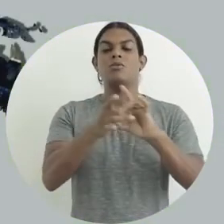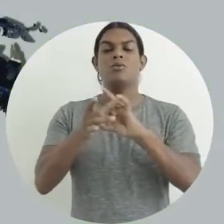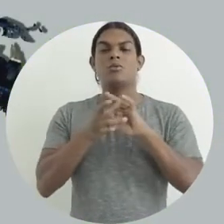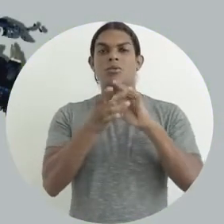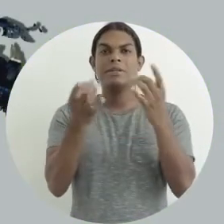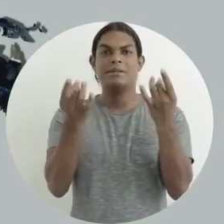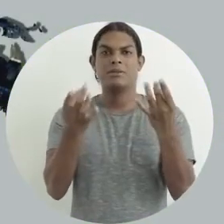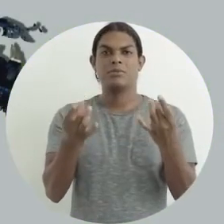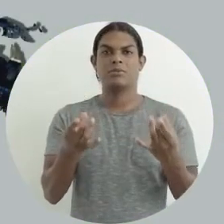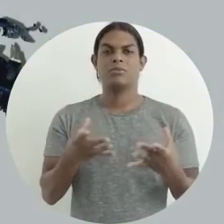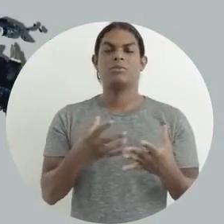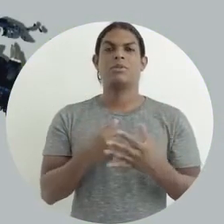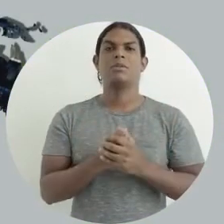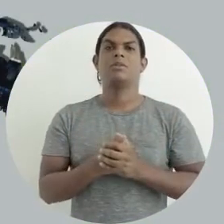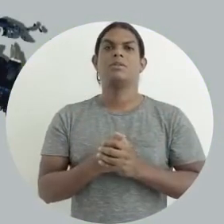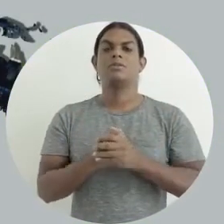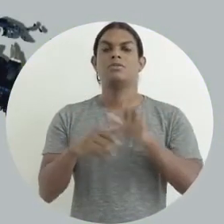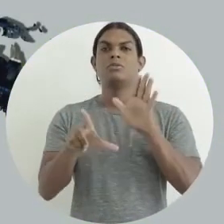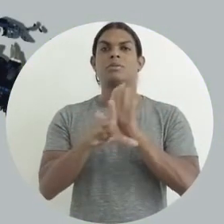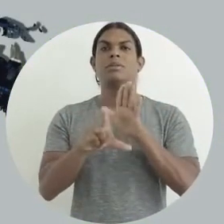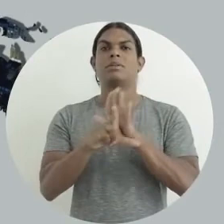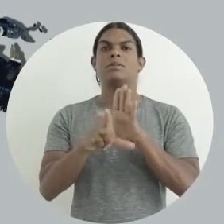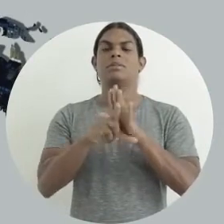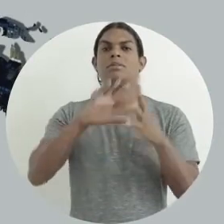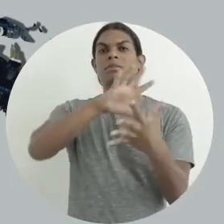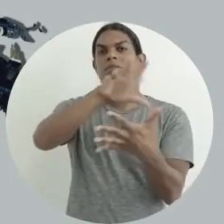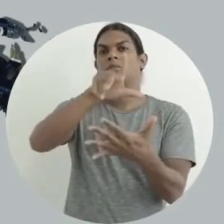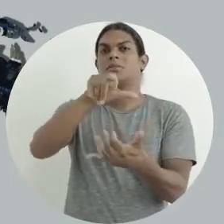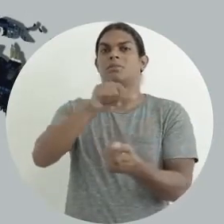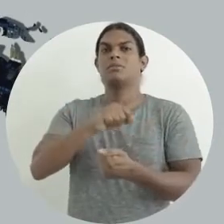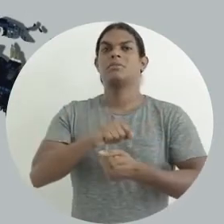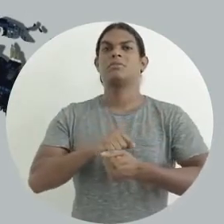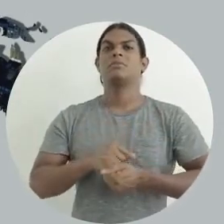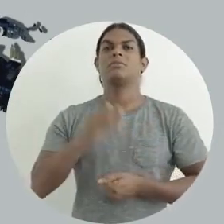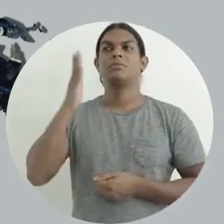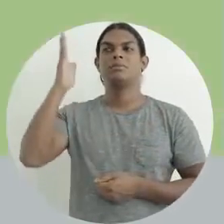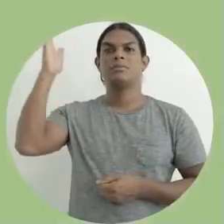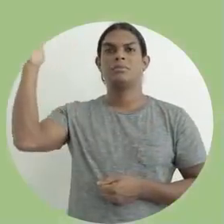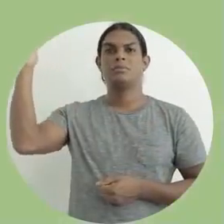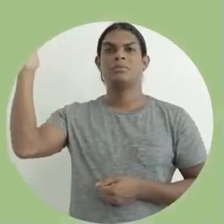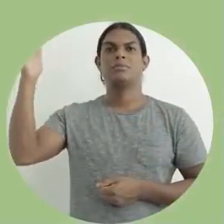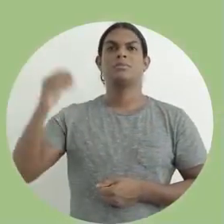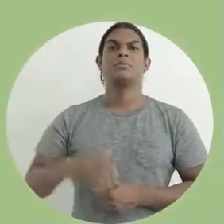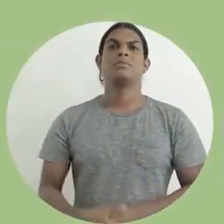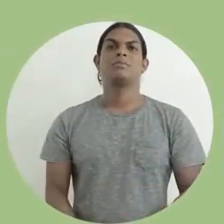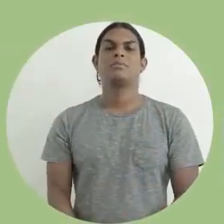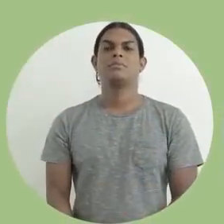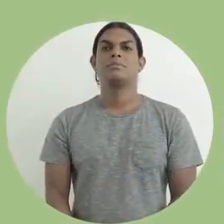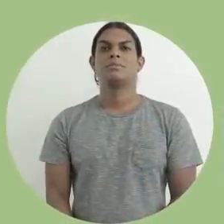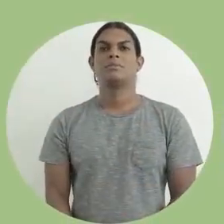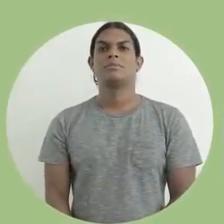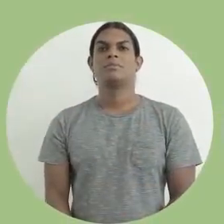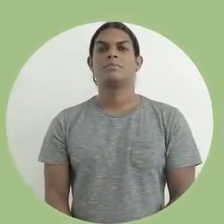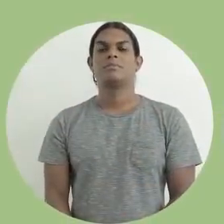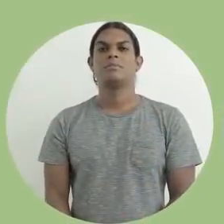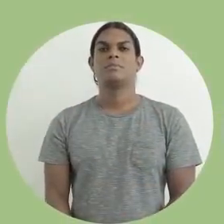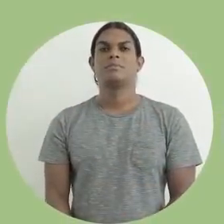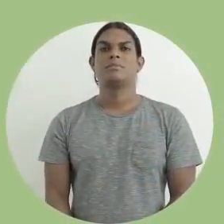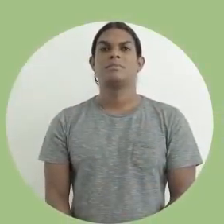as leis internacionais, sobre a ALADE, Associação Latino-Americana de Integração. É um